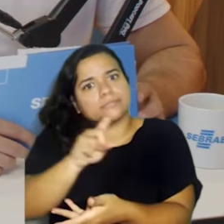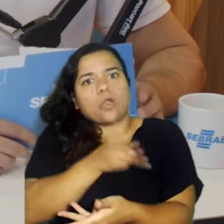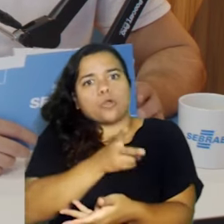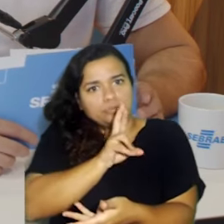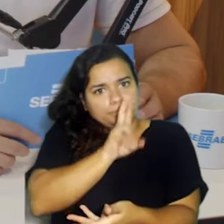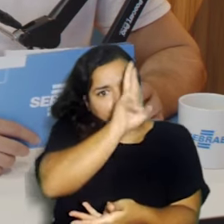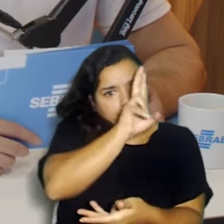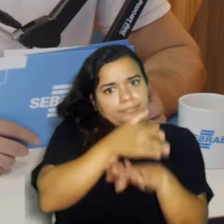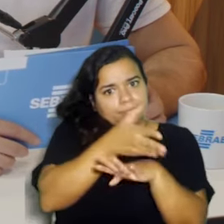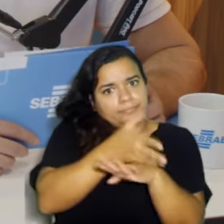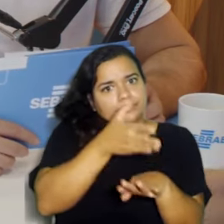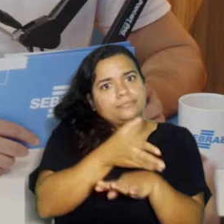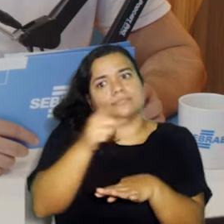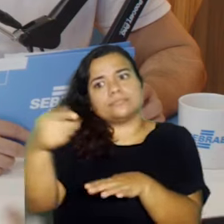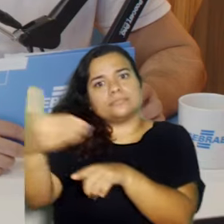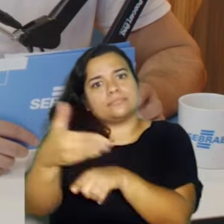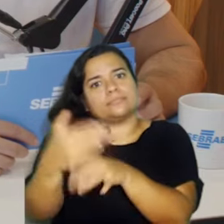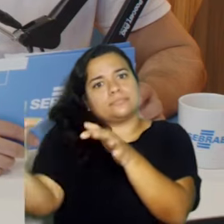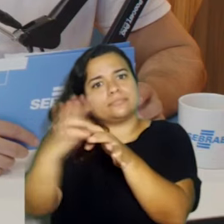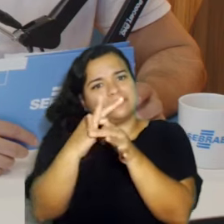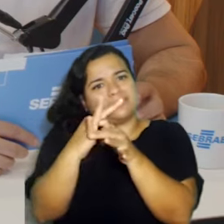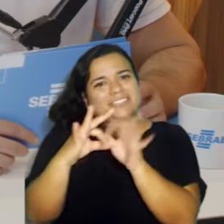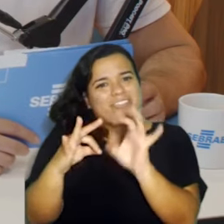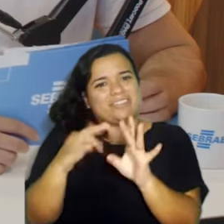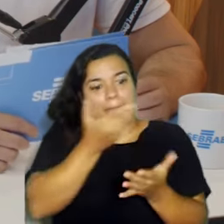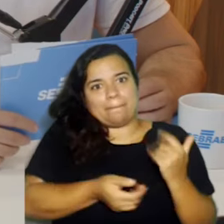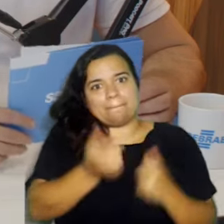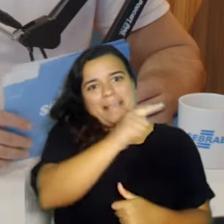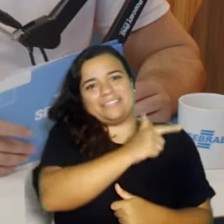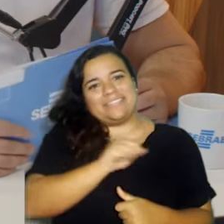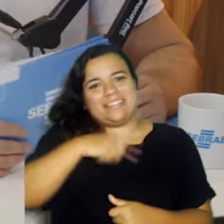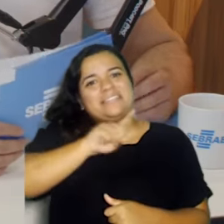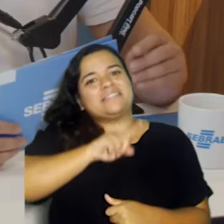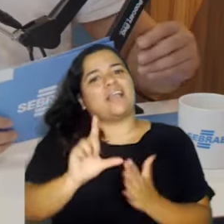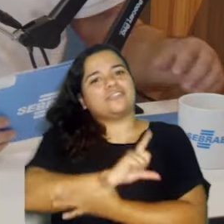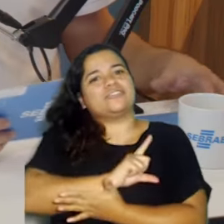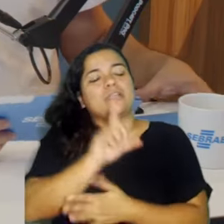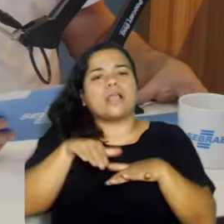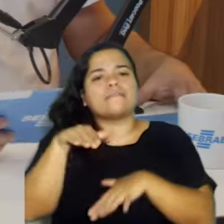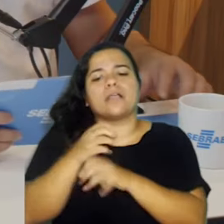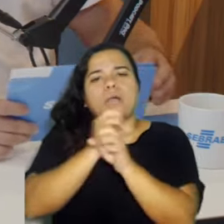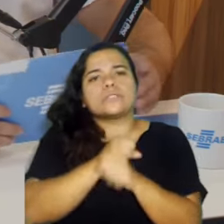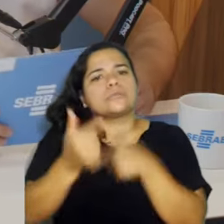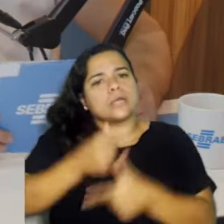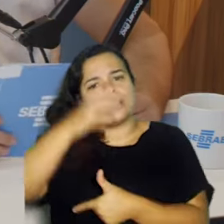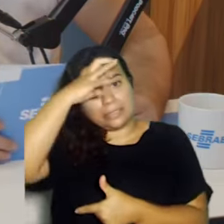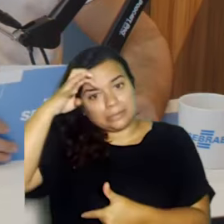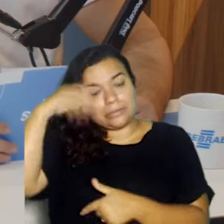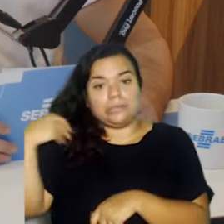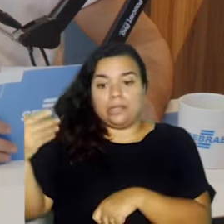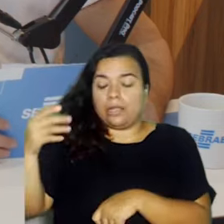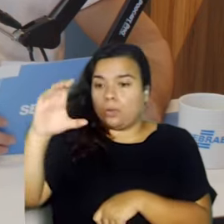eles continuarem tendo esse acesso às notas emitidas e até às vezes o contador tem muito trabalho e o cliente tá com